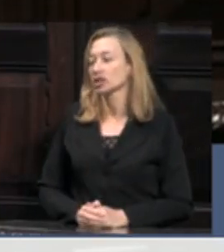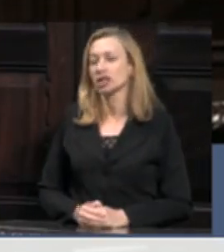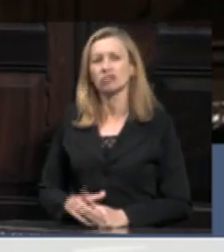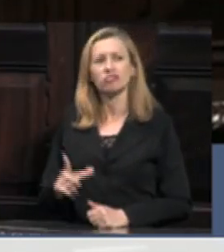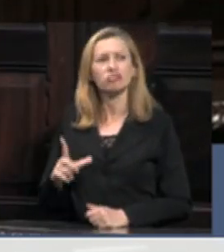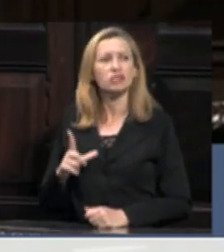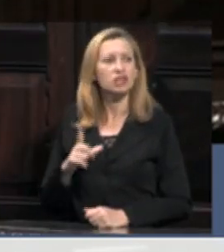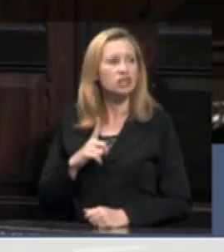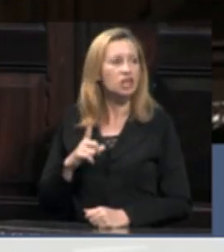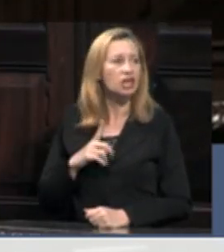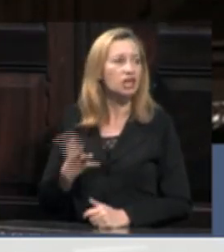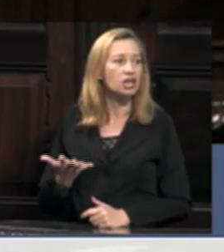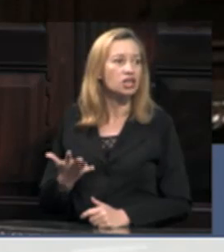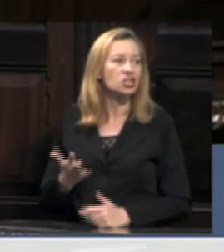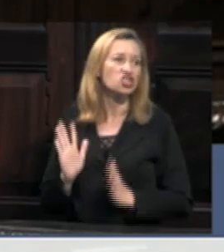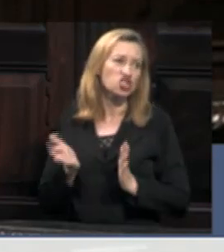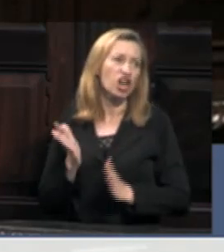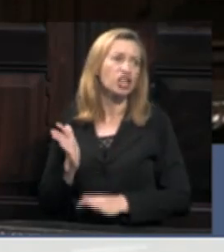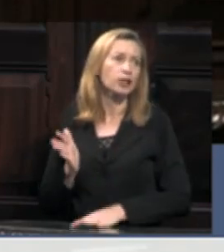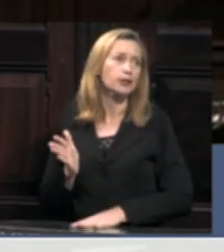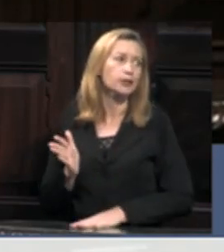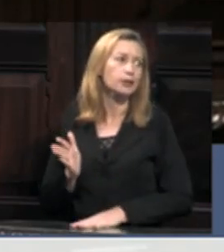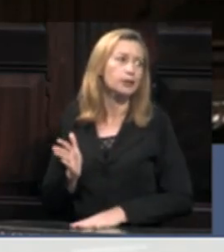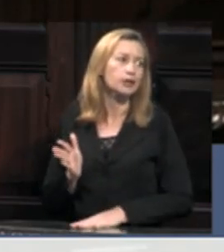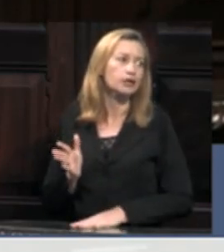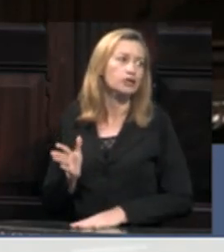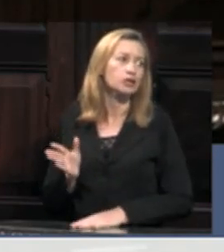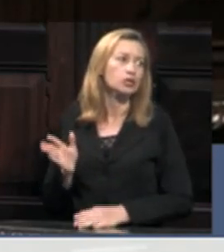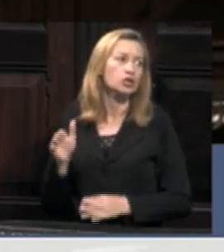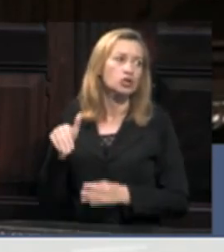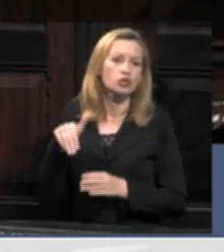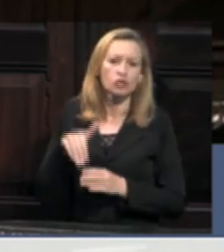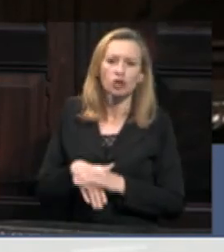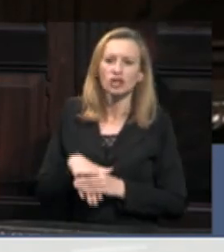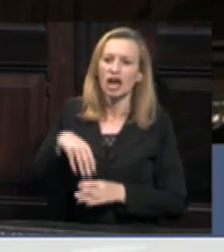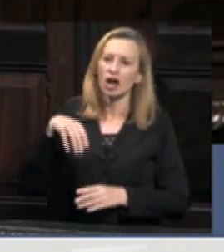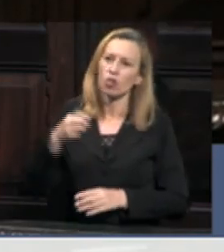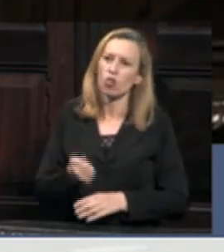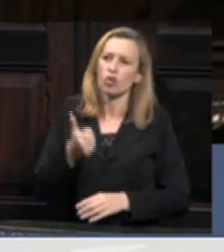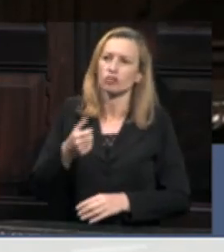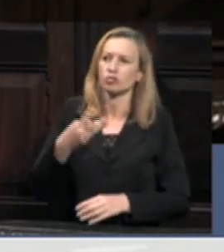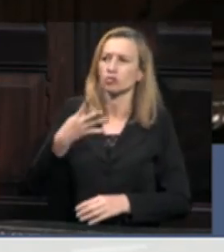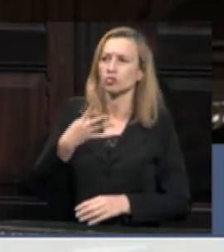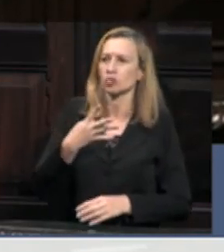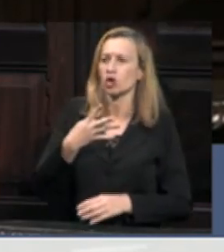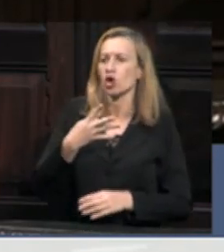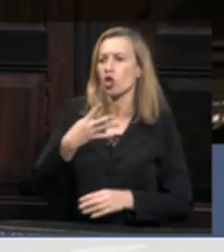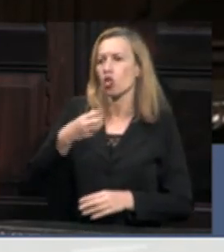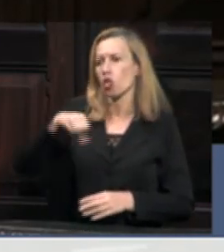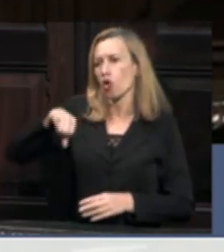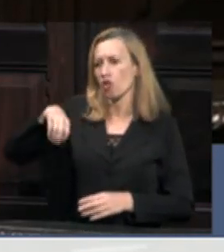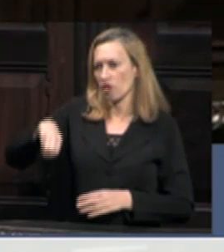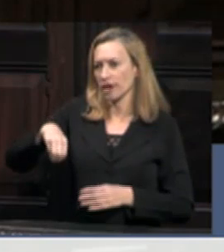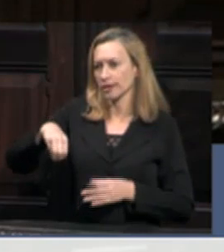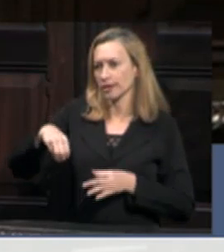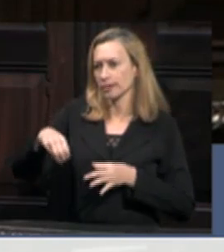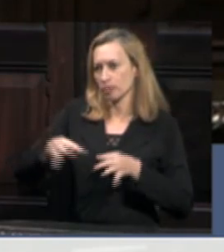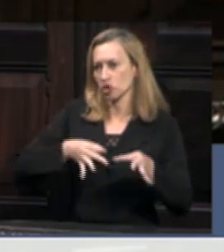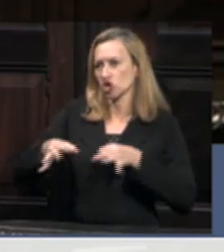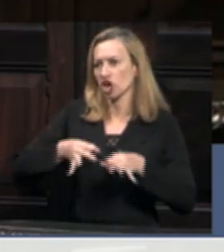menos, já que nós vamos votar quase 90 vetos, 30 vetos por